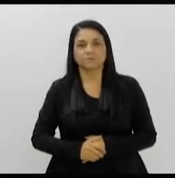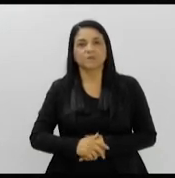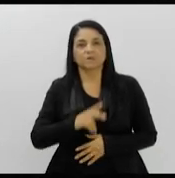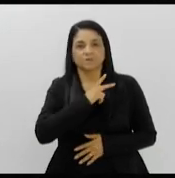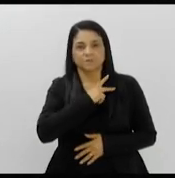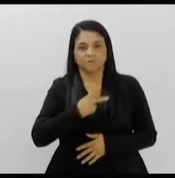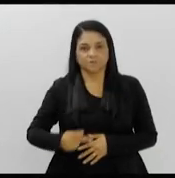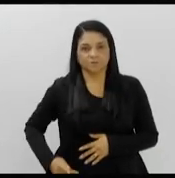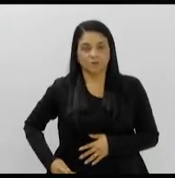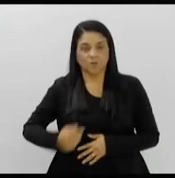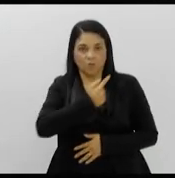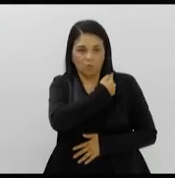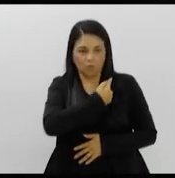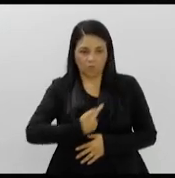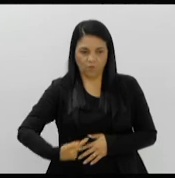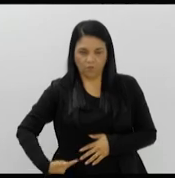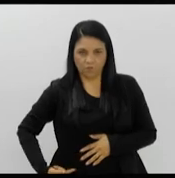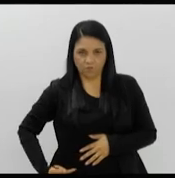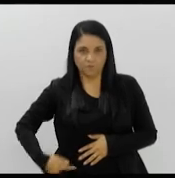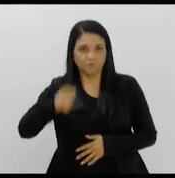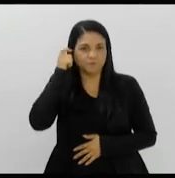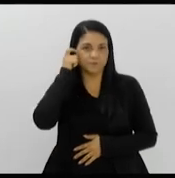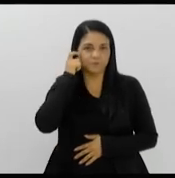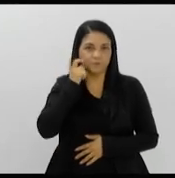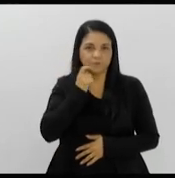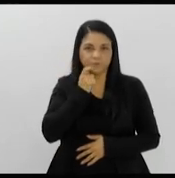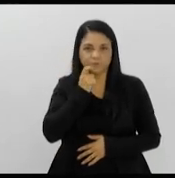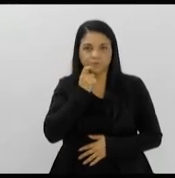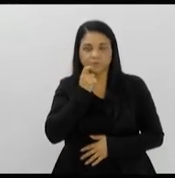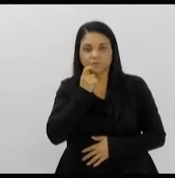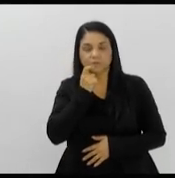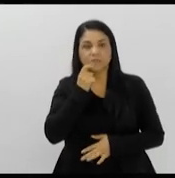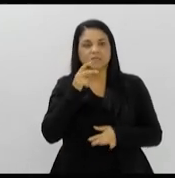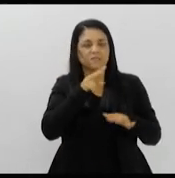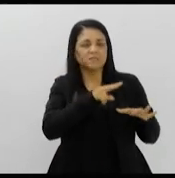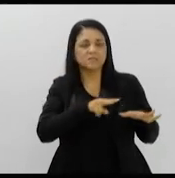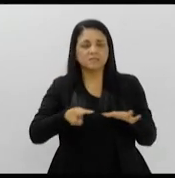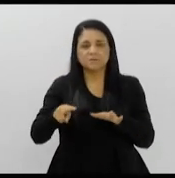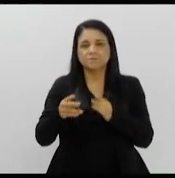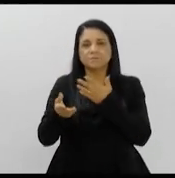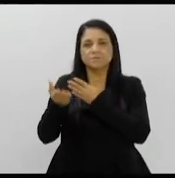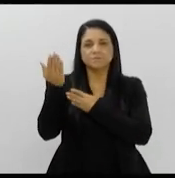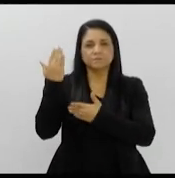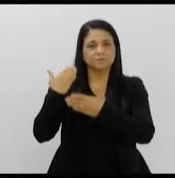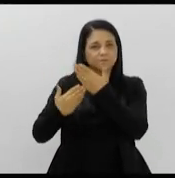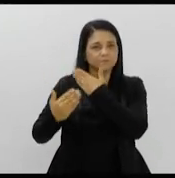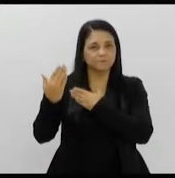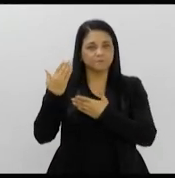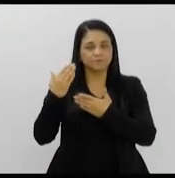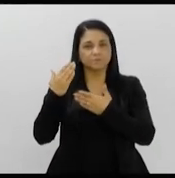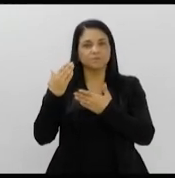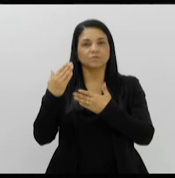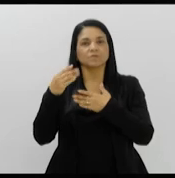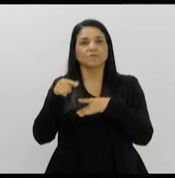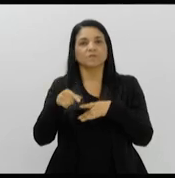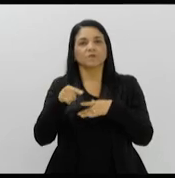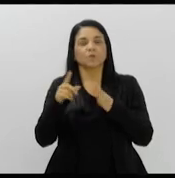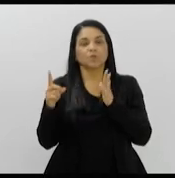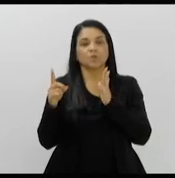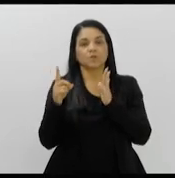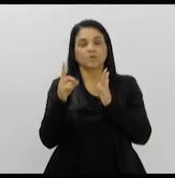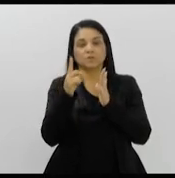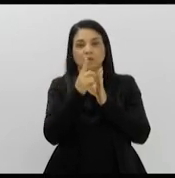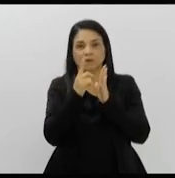o governador do Estado na semana passada editou o